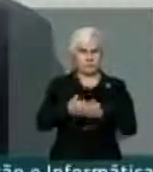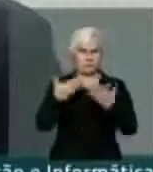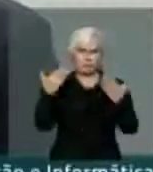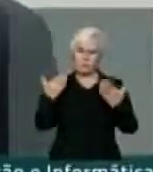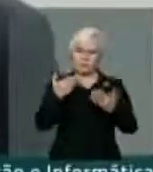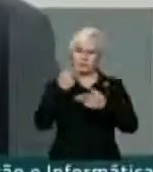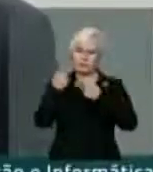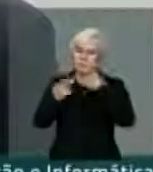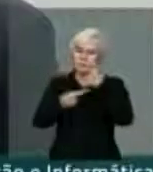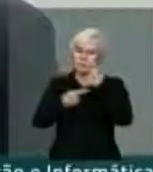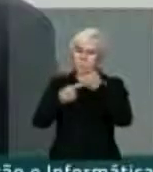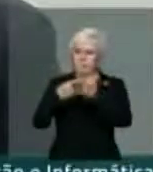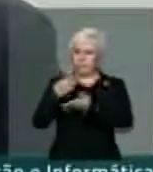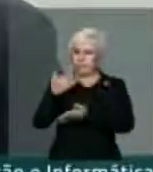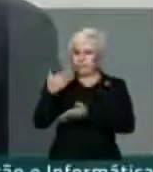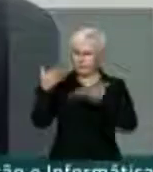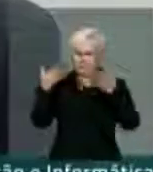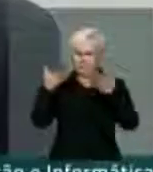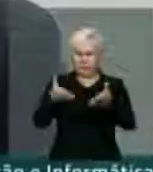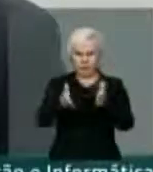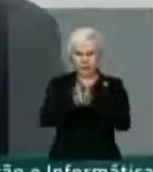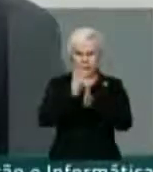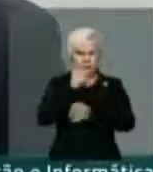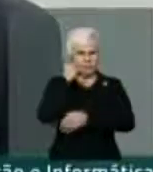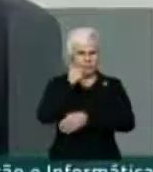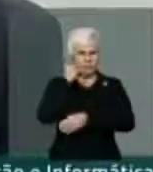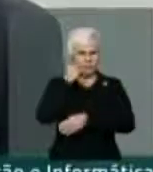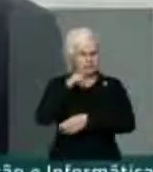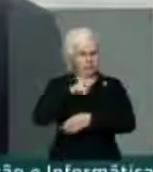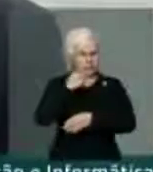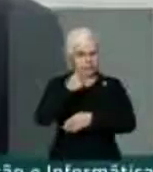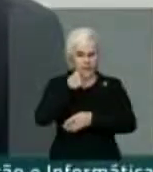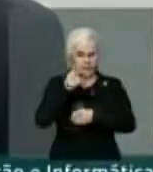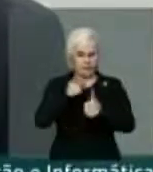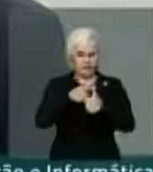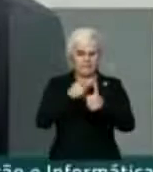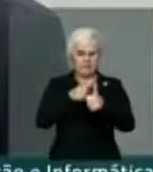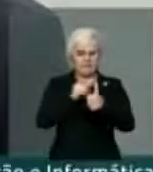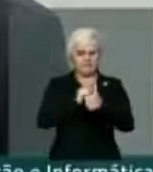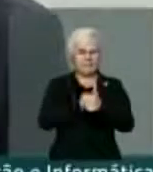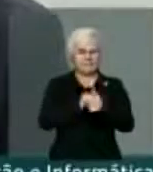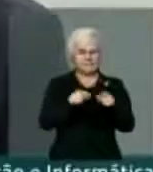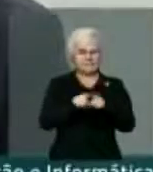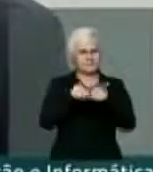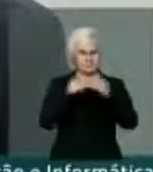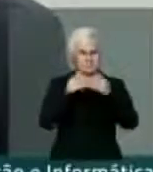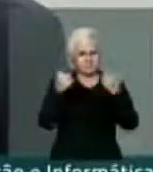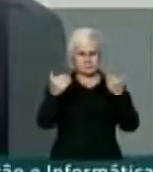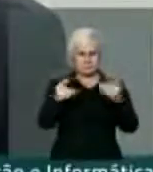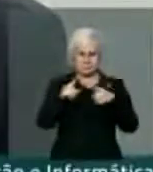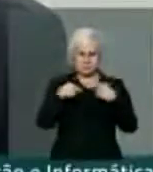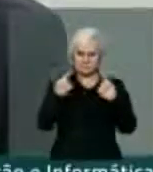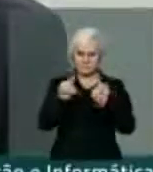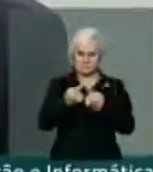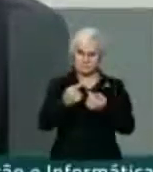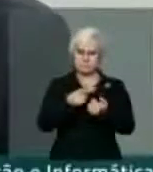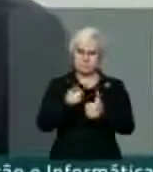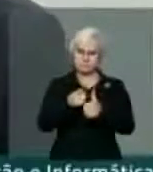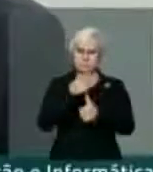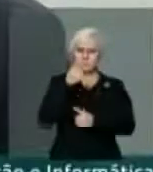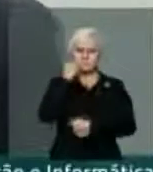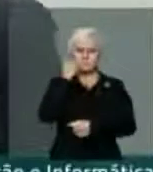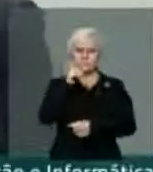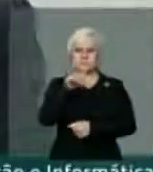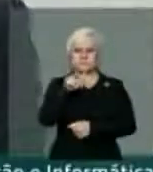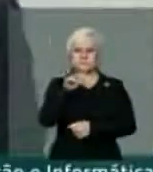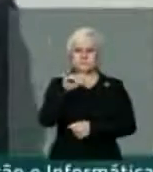Então, agora a participação dos deputados. Está escrito para falar, inclusive como autora do requerimento. Passa a palavra à deputada Luísa